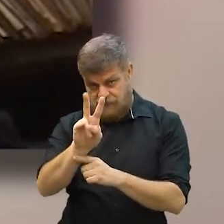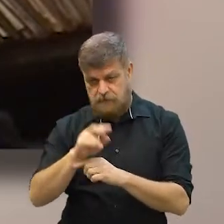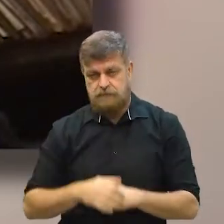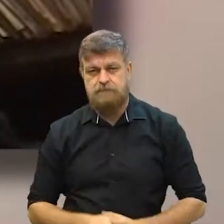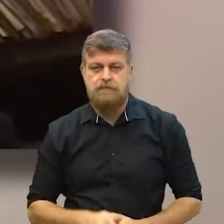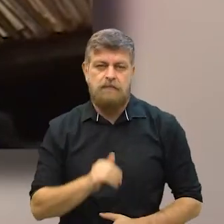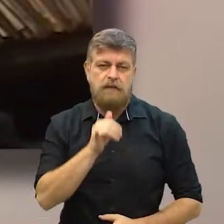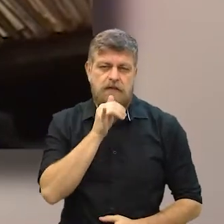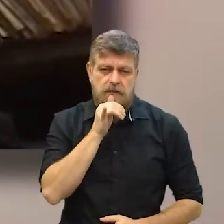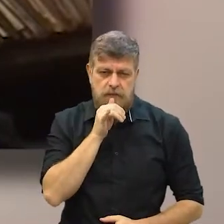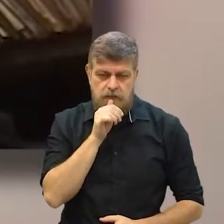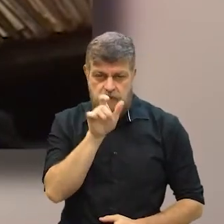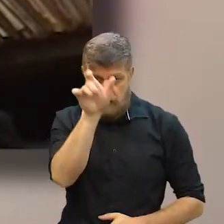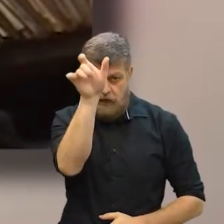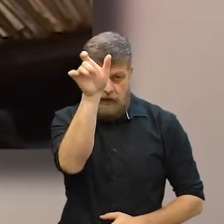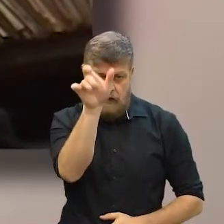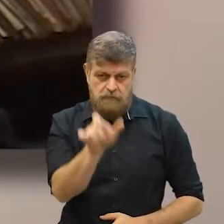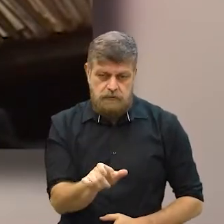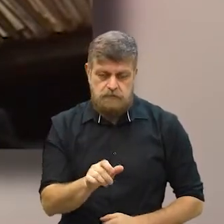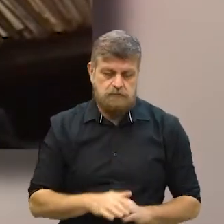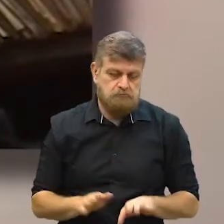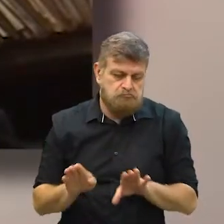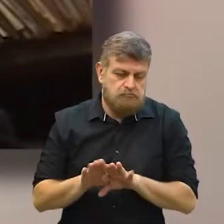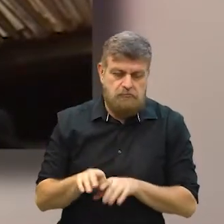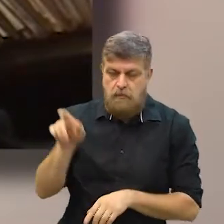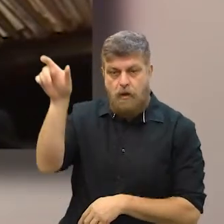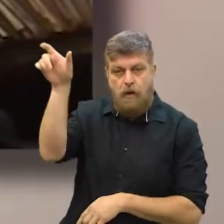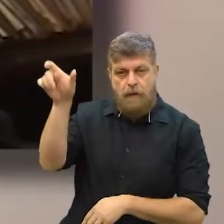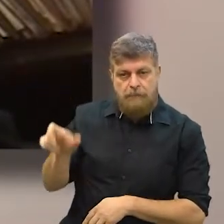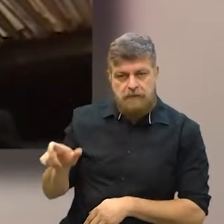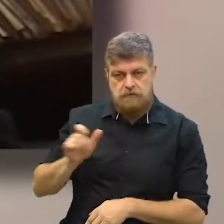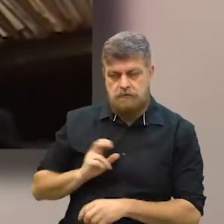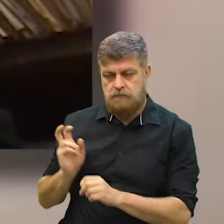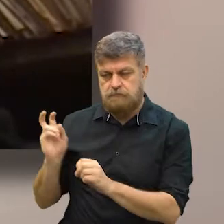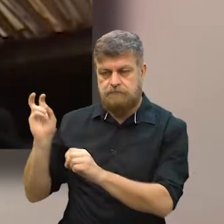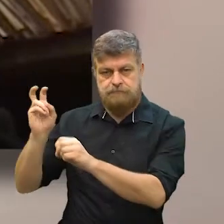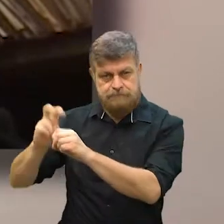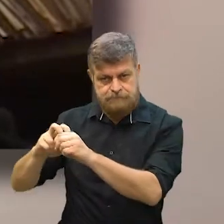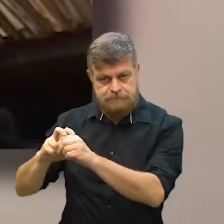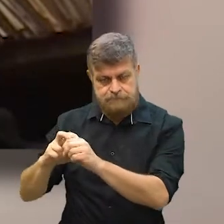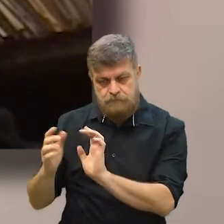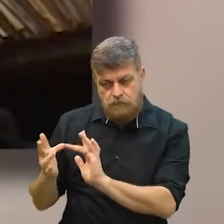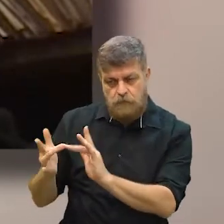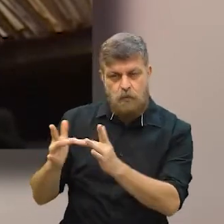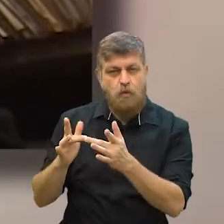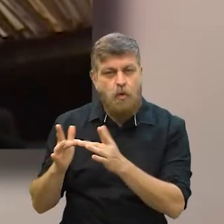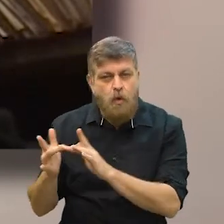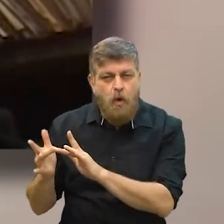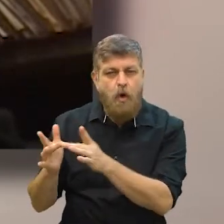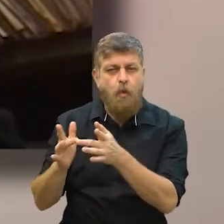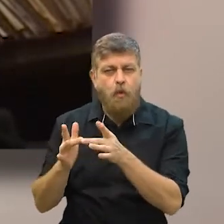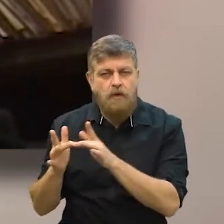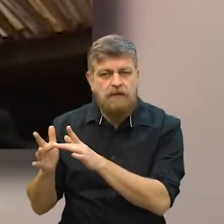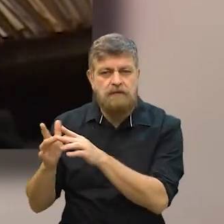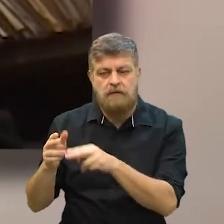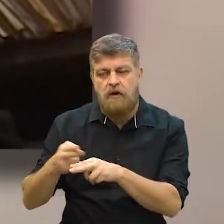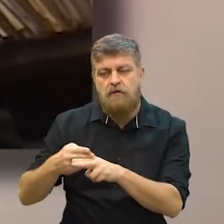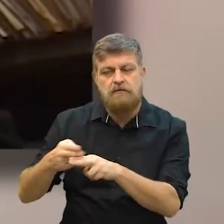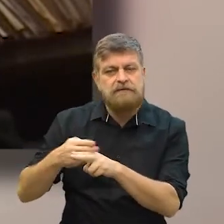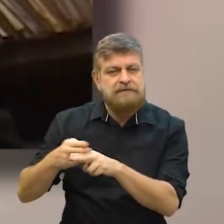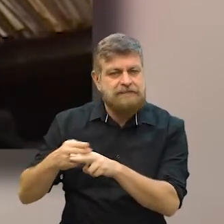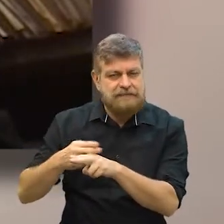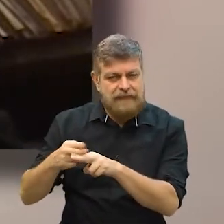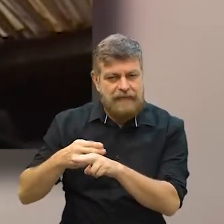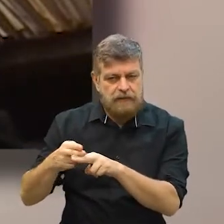se expõe, ou outra pessoa se expõe, a um sexo com